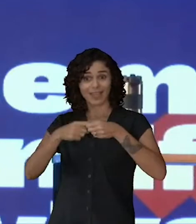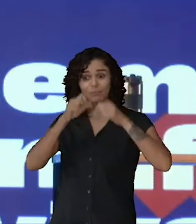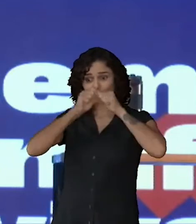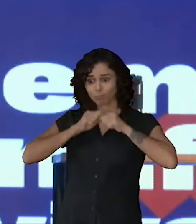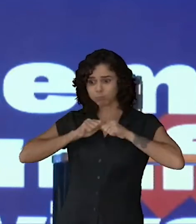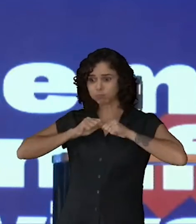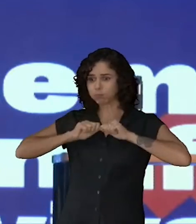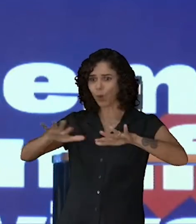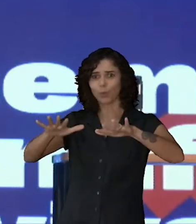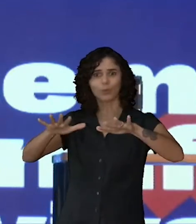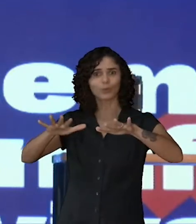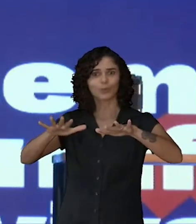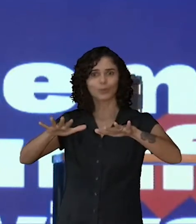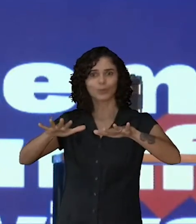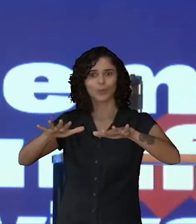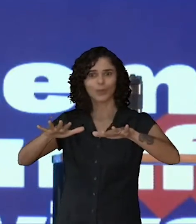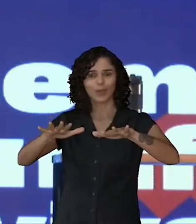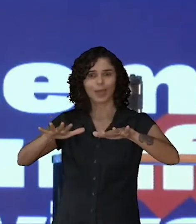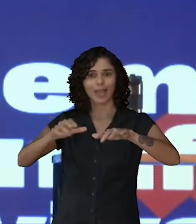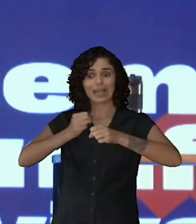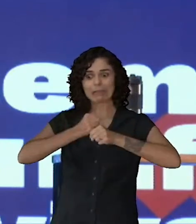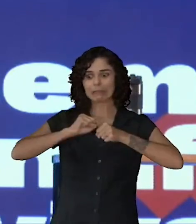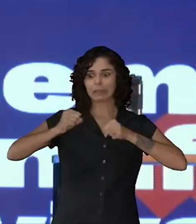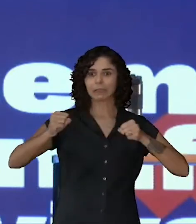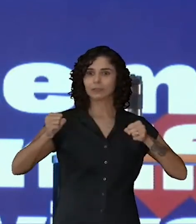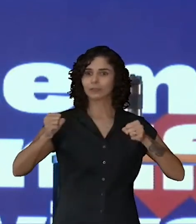cidade pequena e não tinha internet.